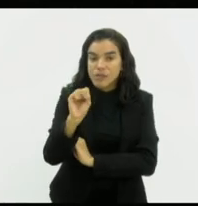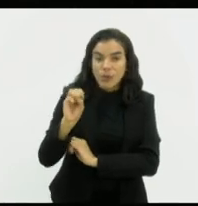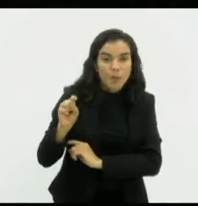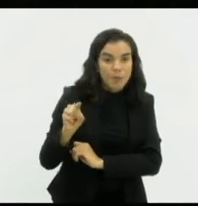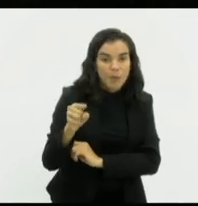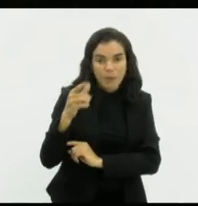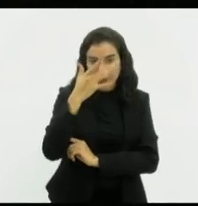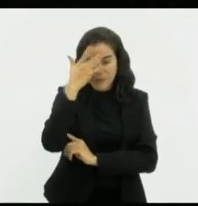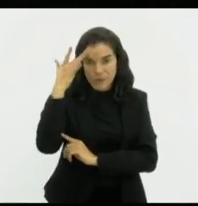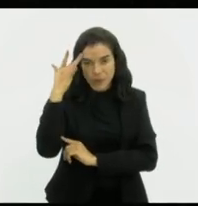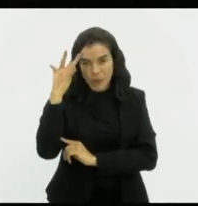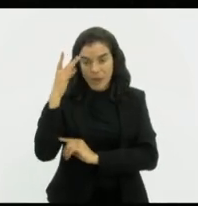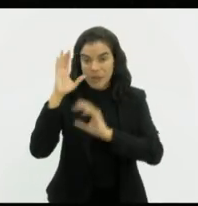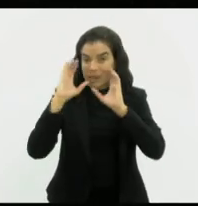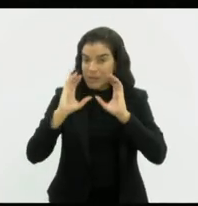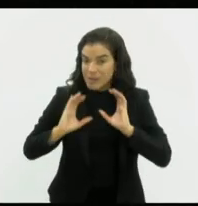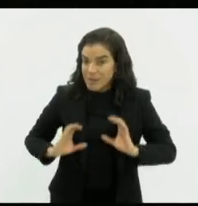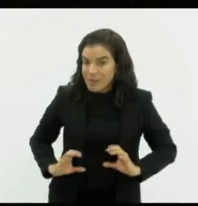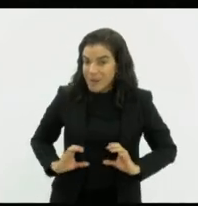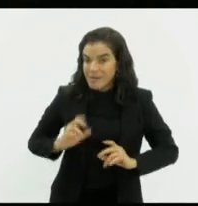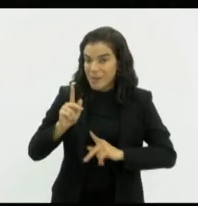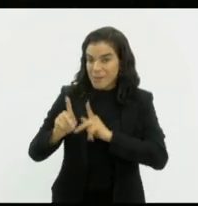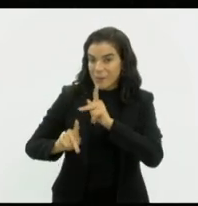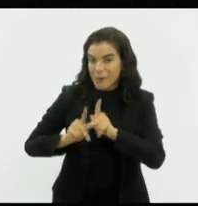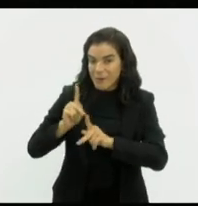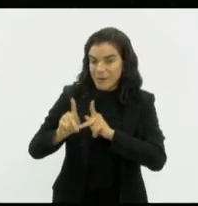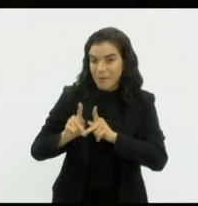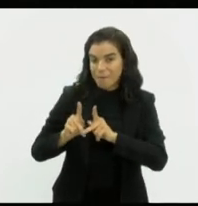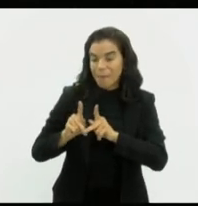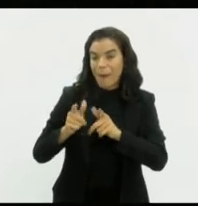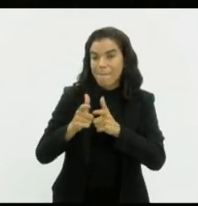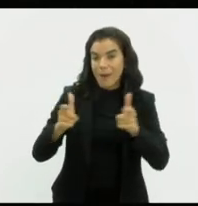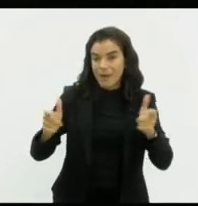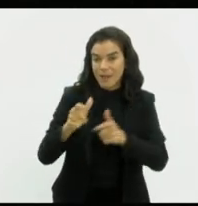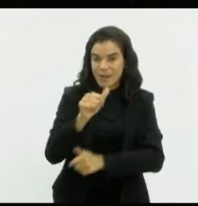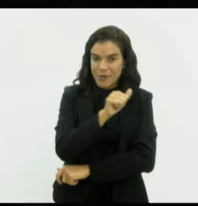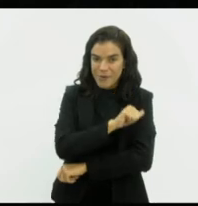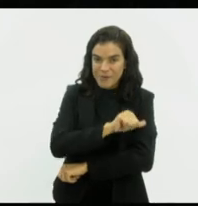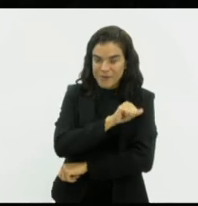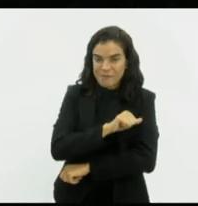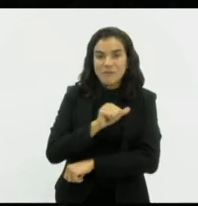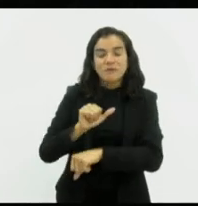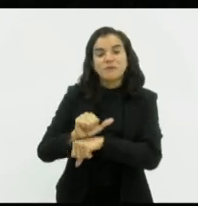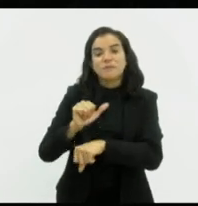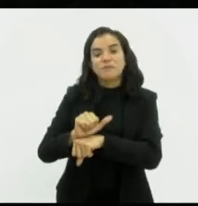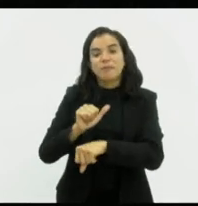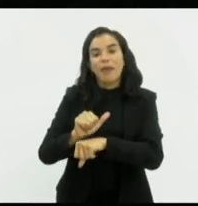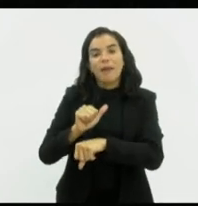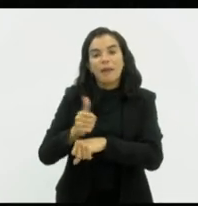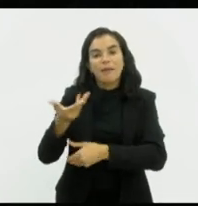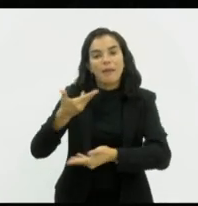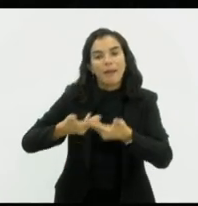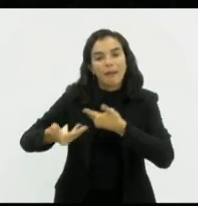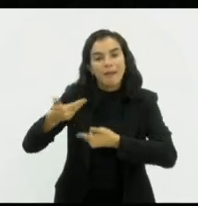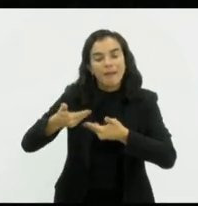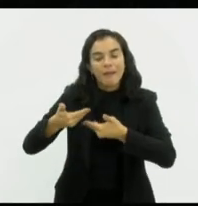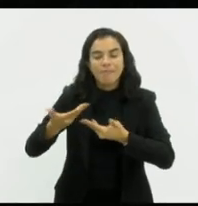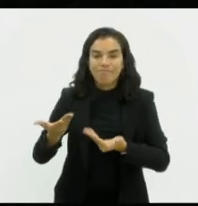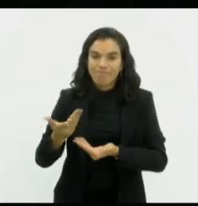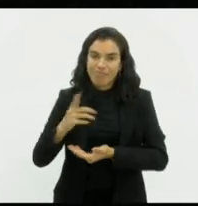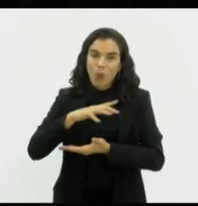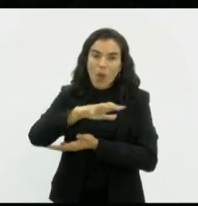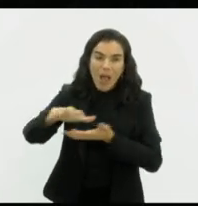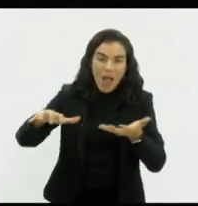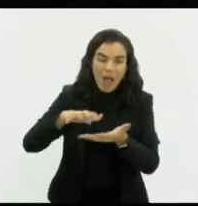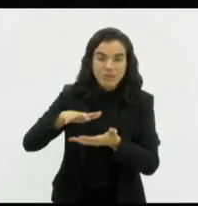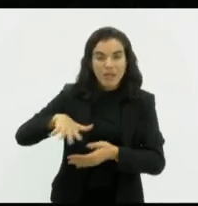pessoas, cidadãos que, em grande maioria, no Rio de Janeiro, que estão aguardando algum tipo de procedimento. Então, nós temos aí um caos na área